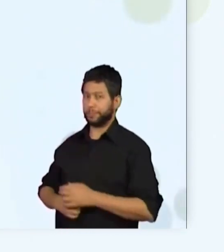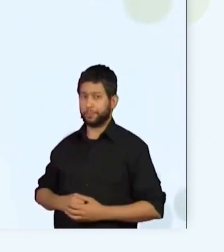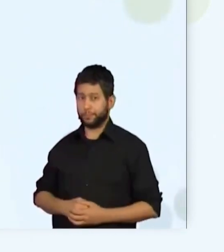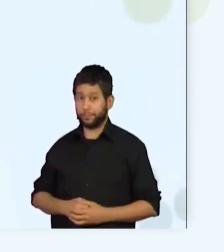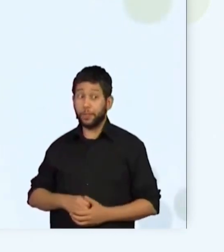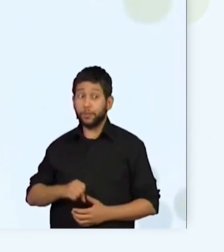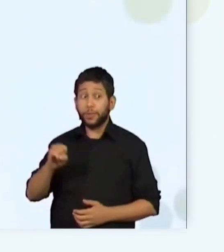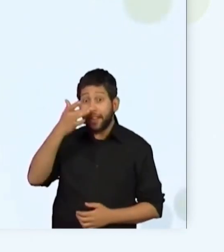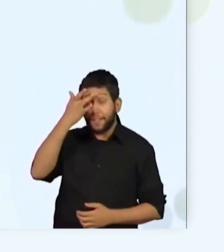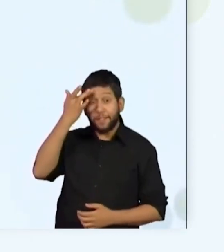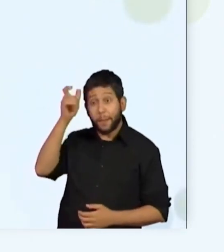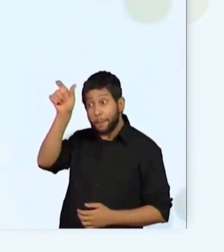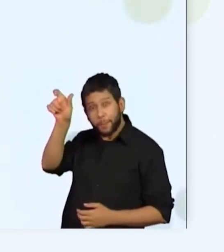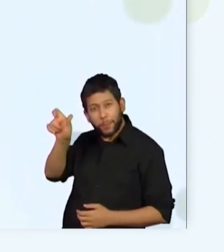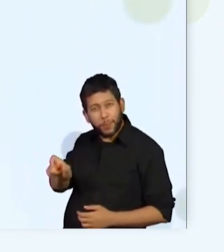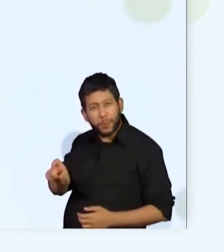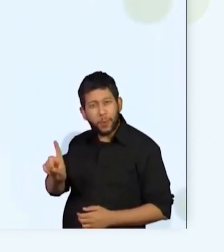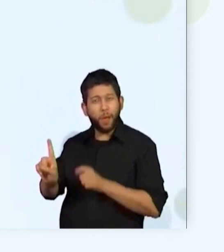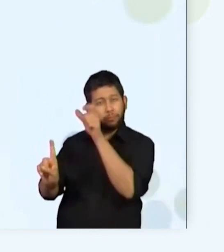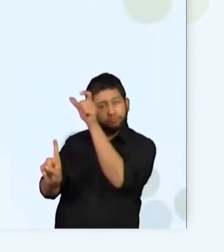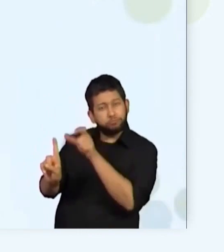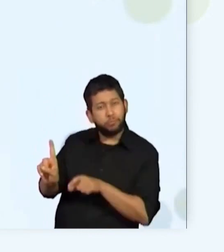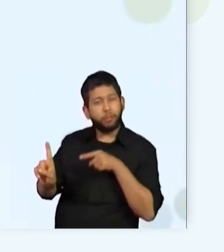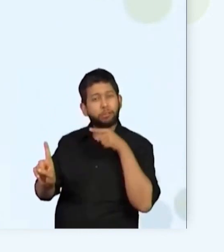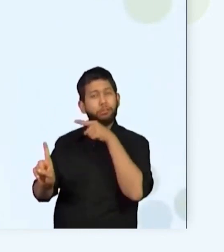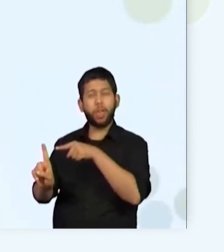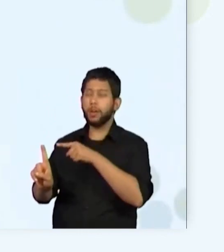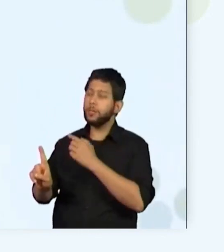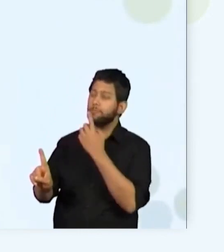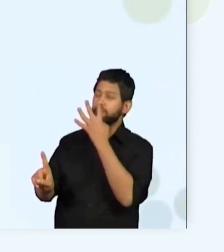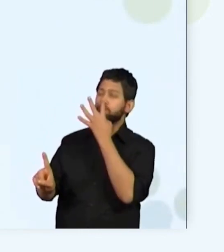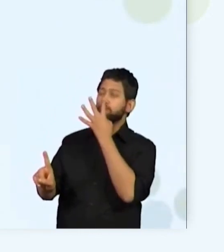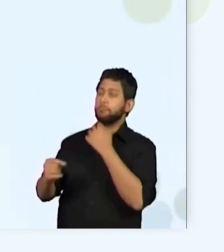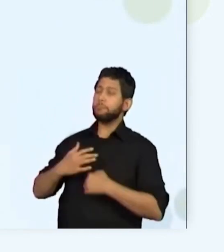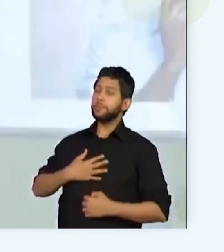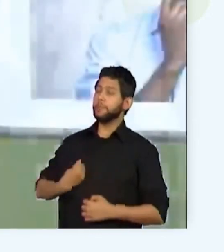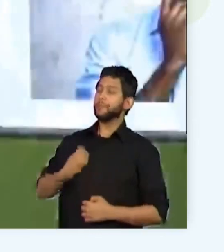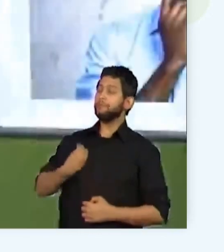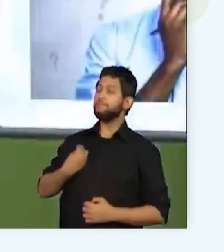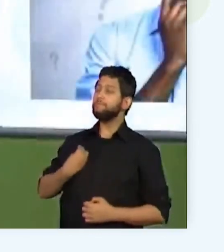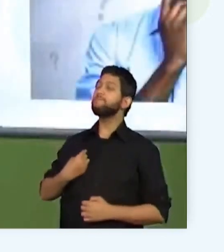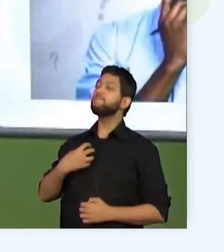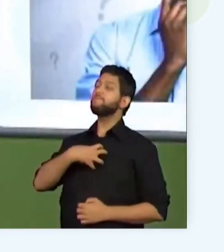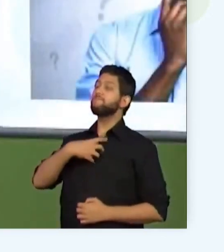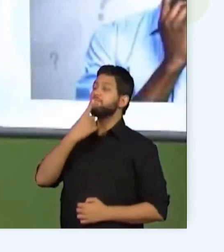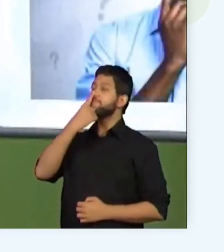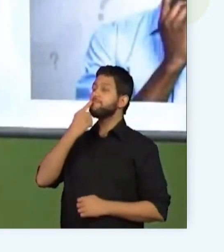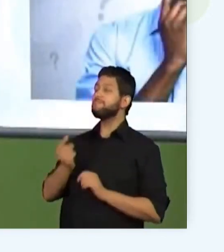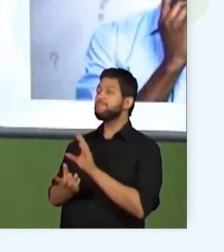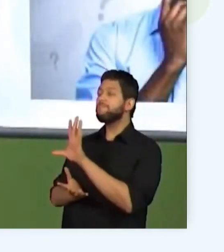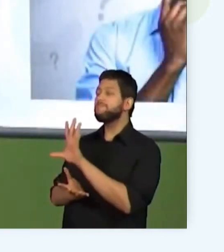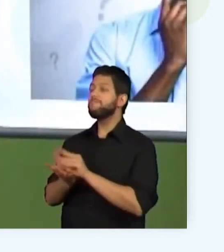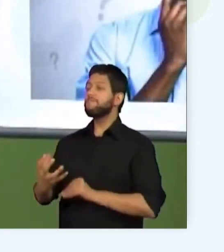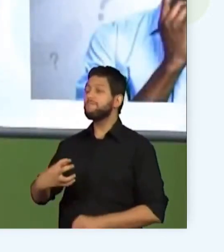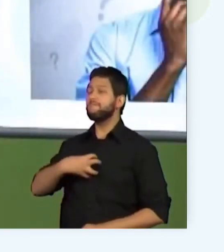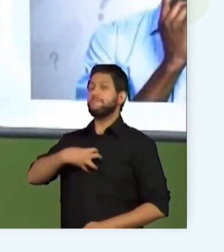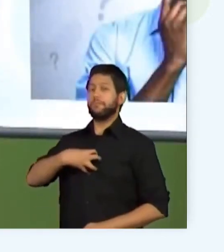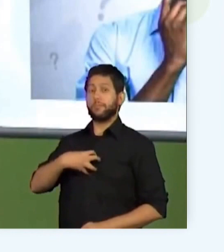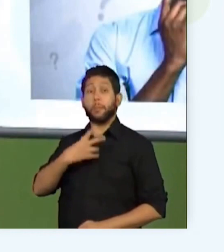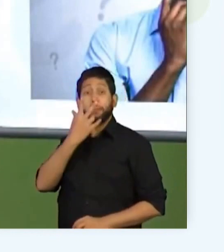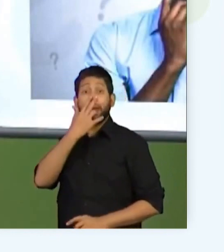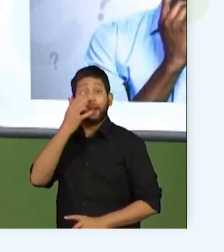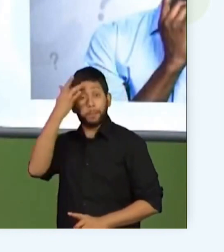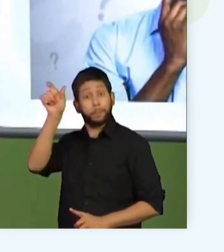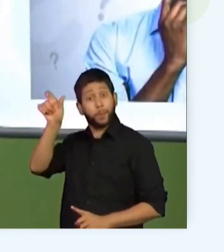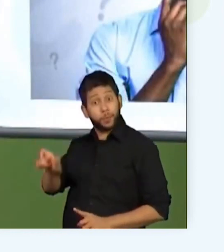ou personalidades negras que inspiram o seu projeto de vida? Quais são as pessoas que têm relevância no